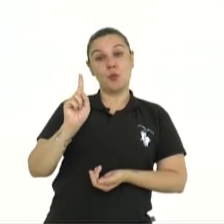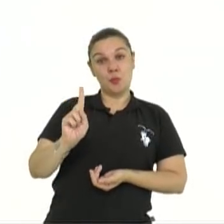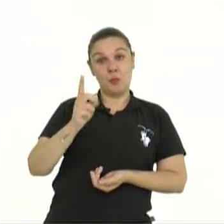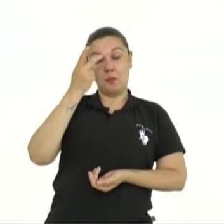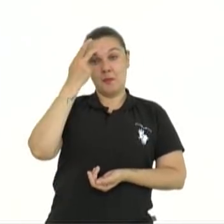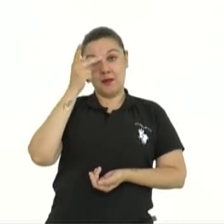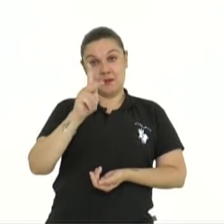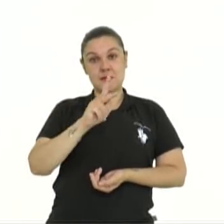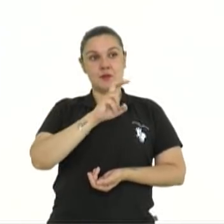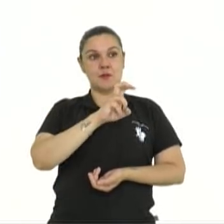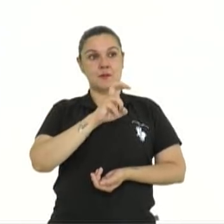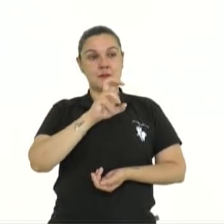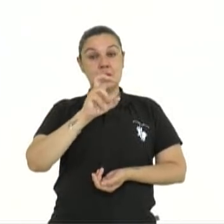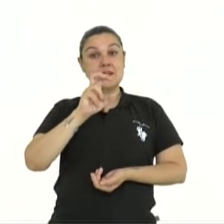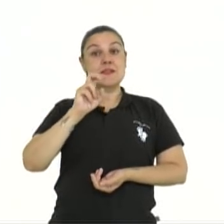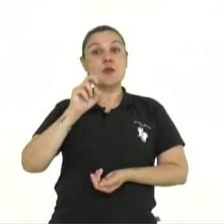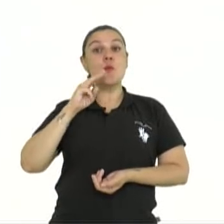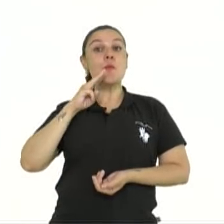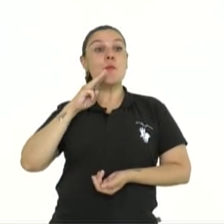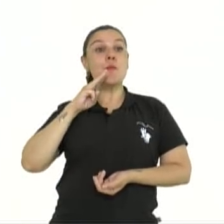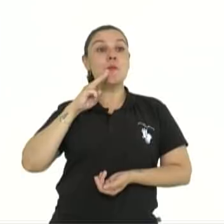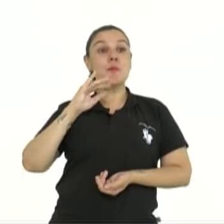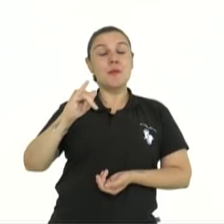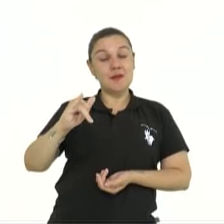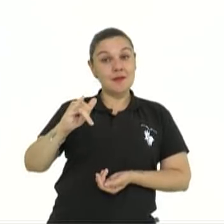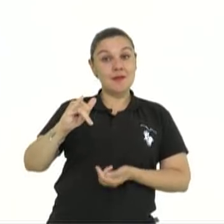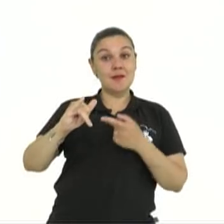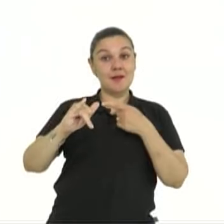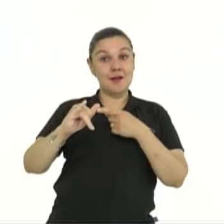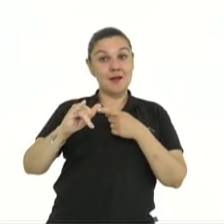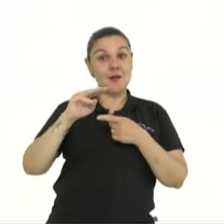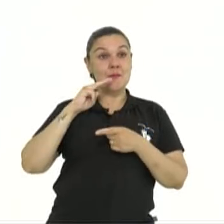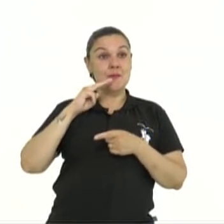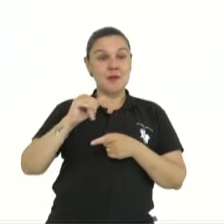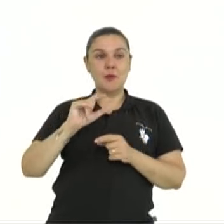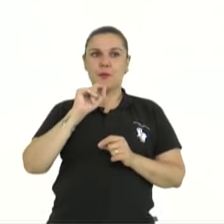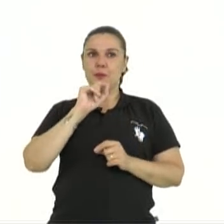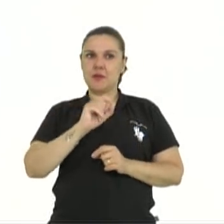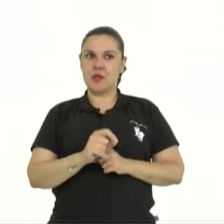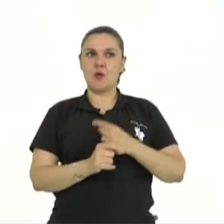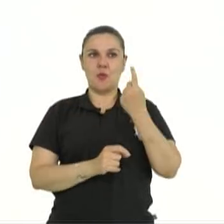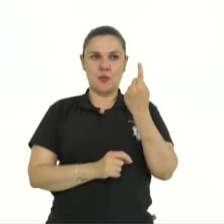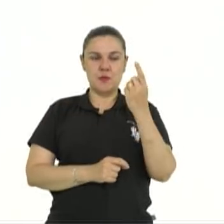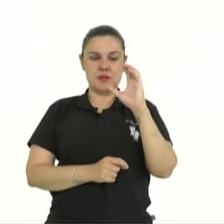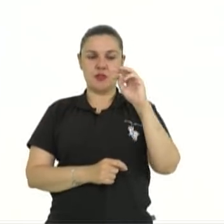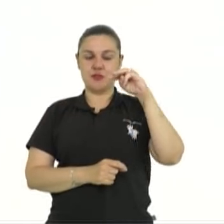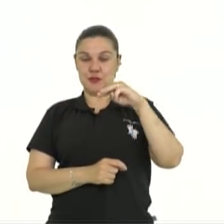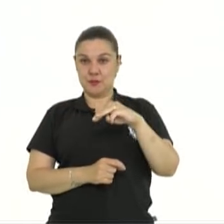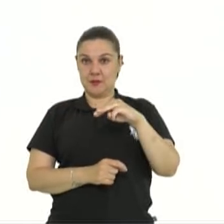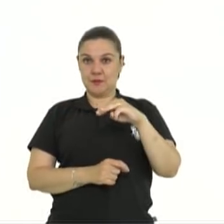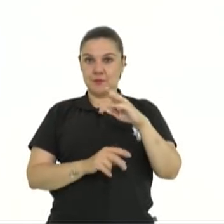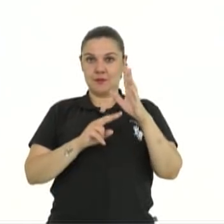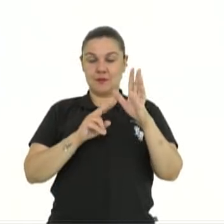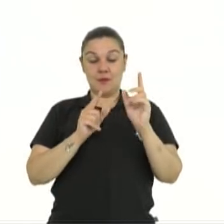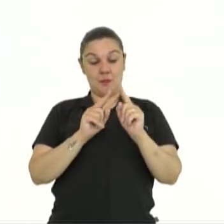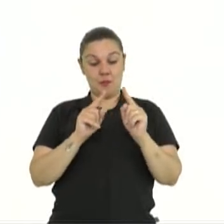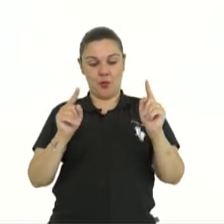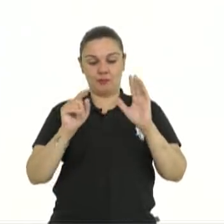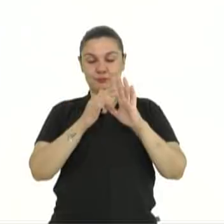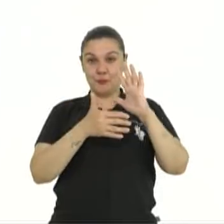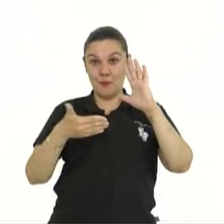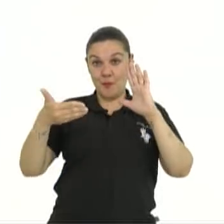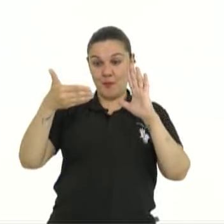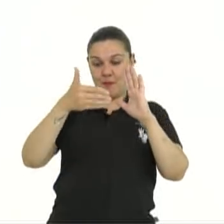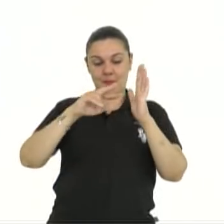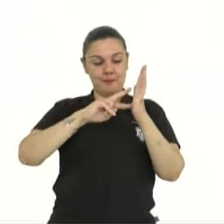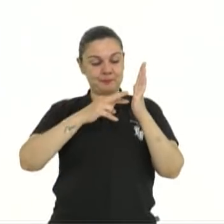numérico 1 para 5 milhões, né? Isso significa que cada 1 centímetro no mapa,